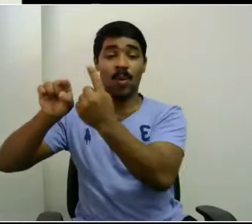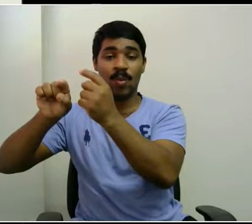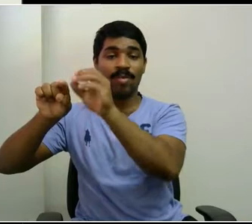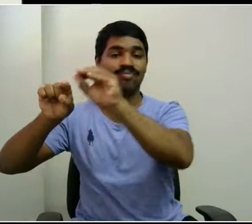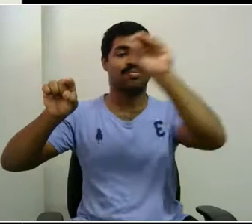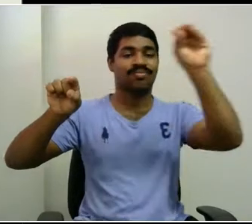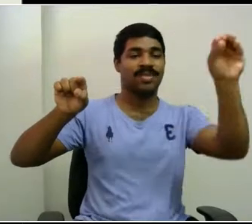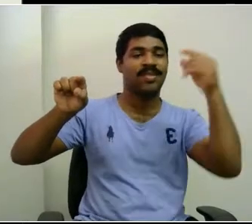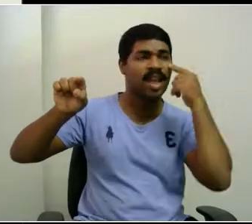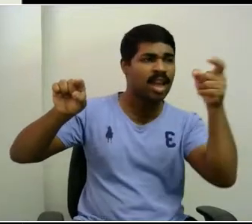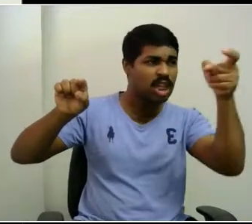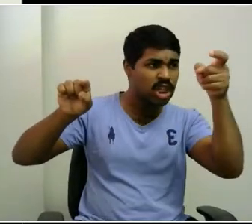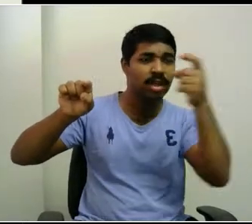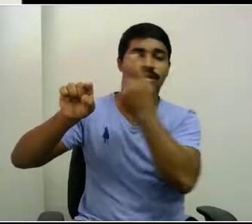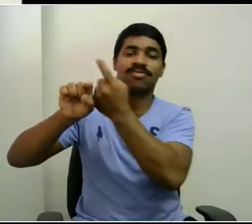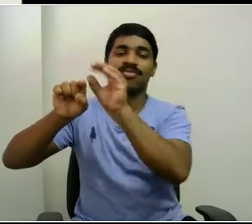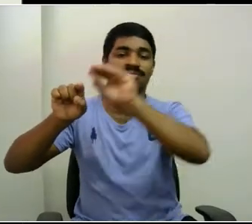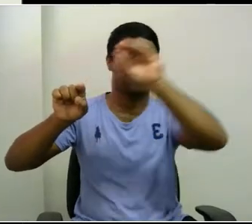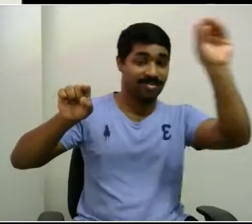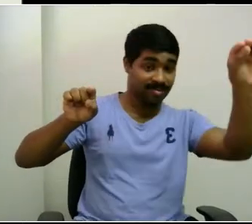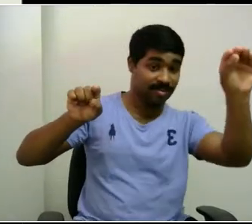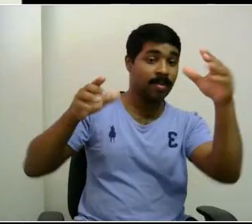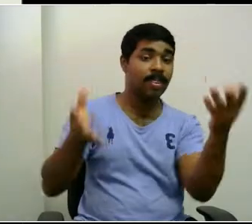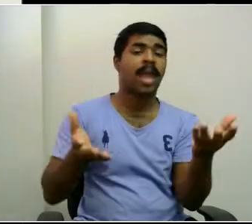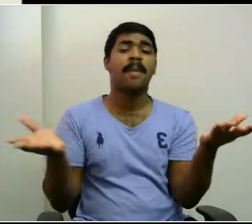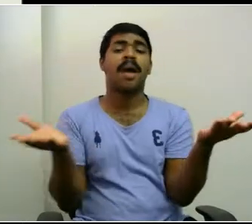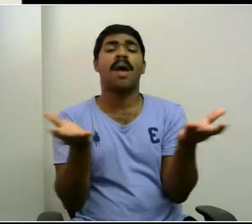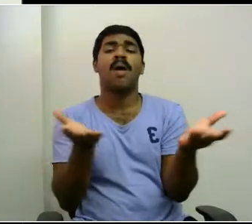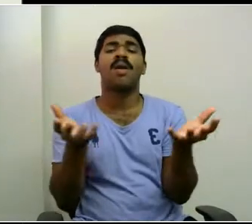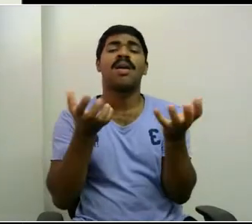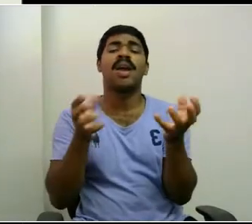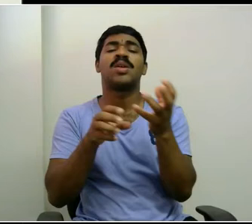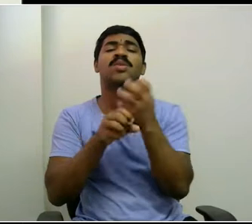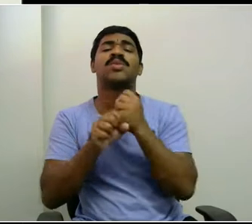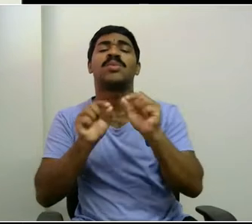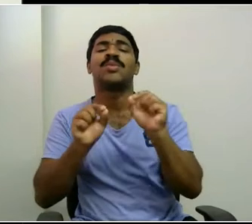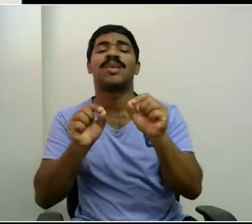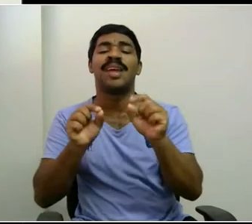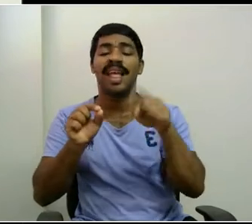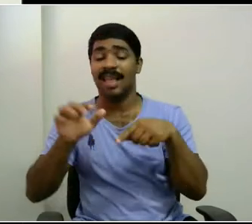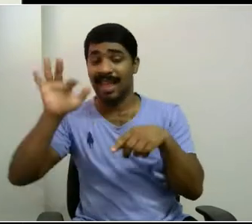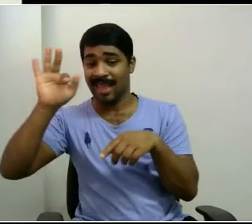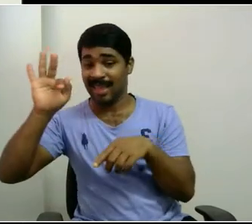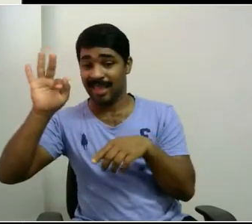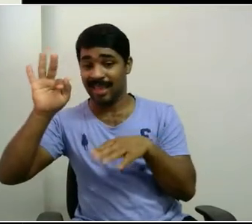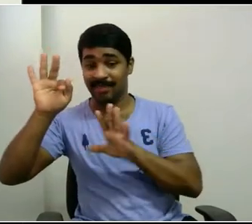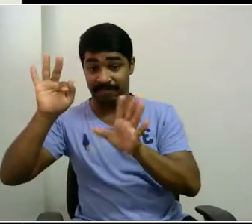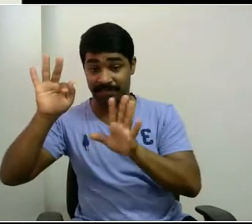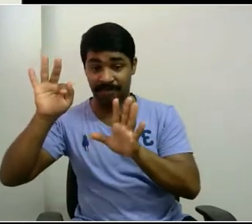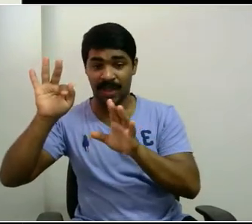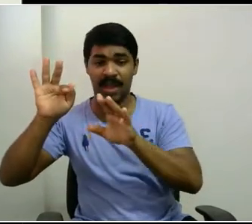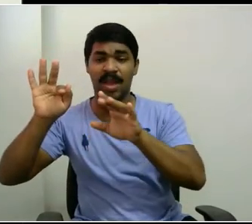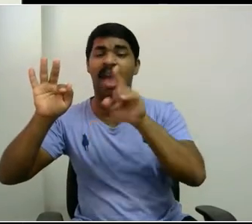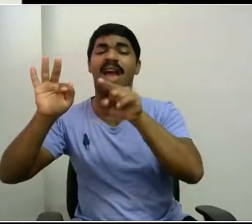fazer isso aqui também. Só que aqui, ó, eu quero calcular, ó, o que eu quero calcular agora aqui, na verdade, não é o f de um número, né? Eu quero calcular o f de